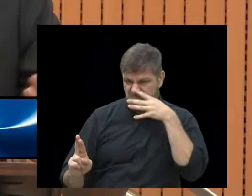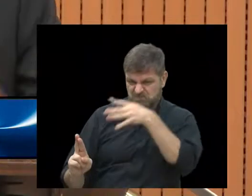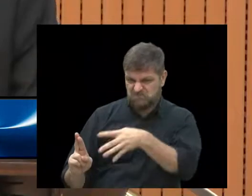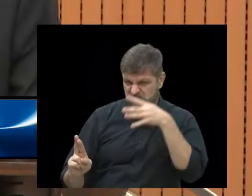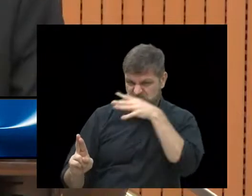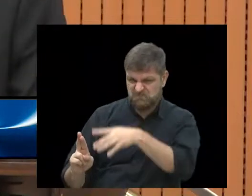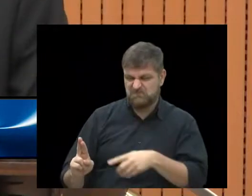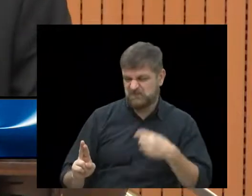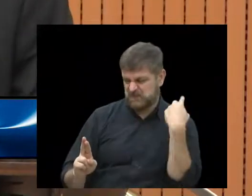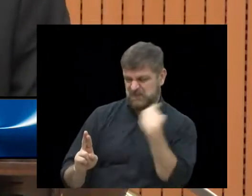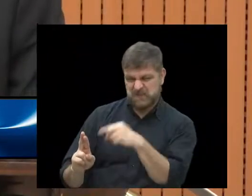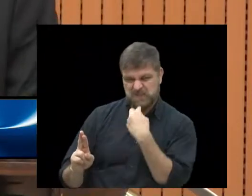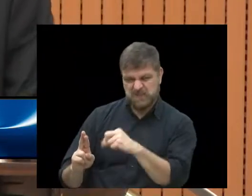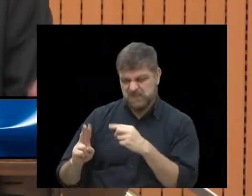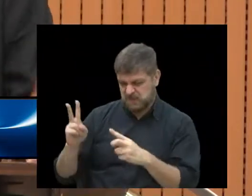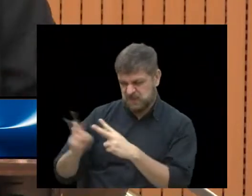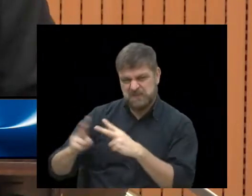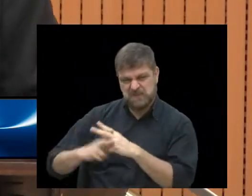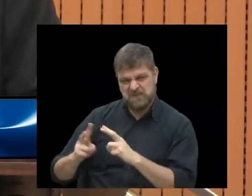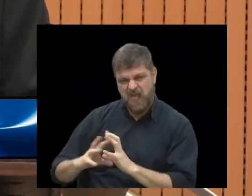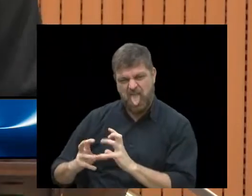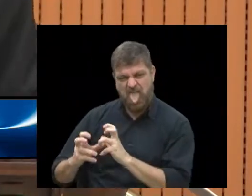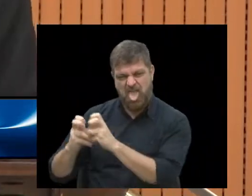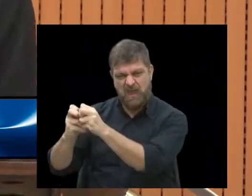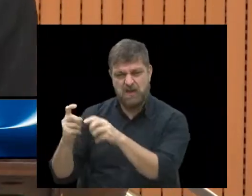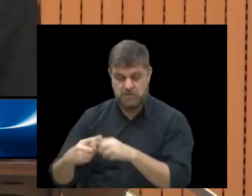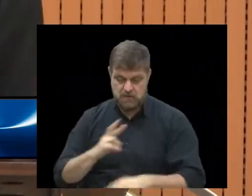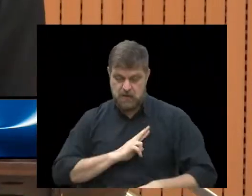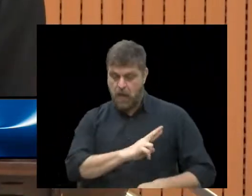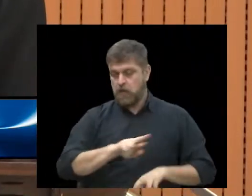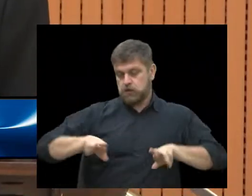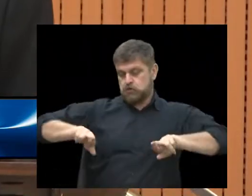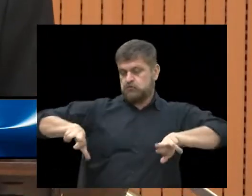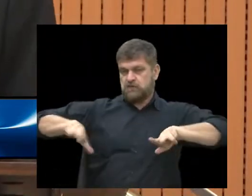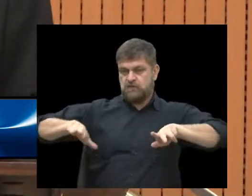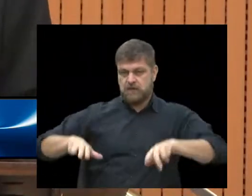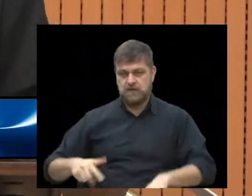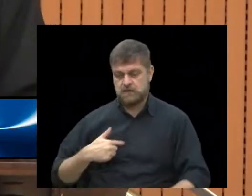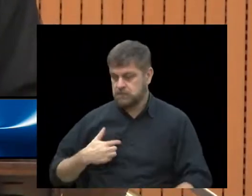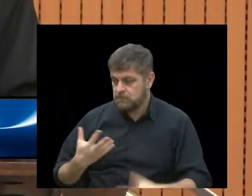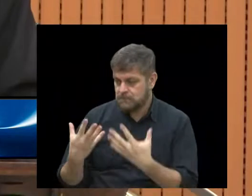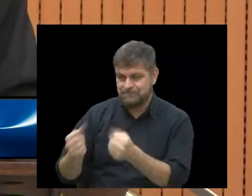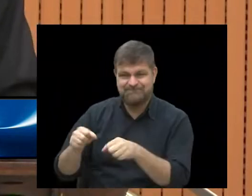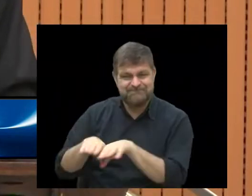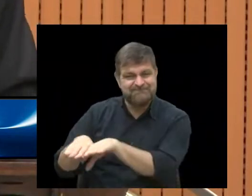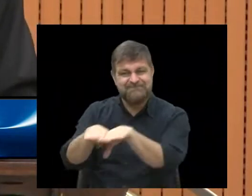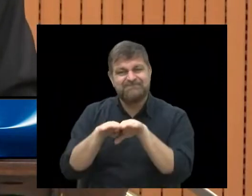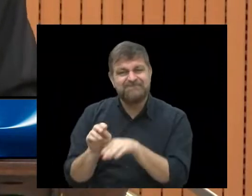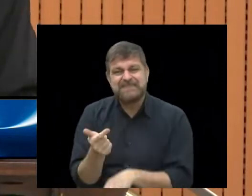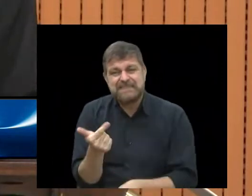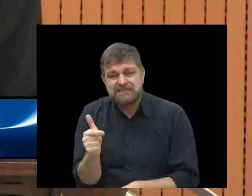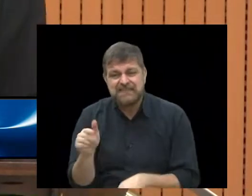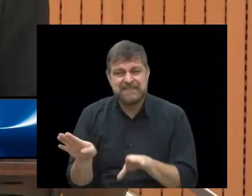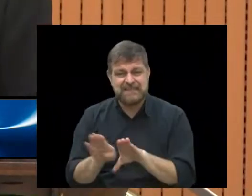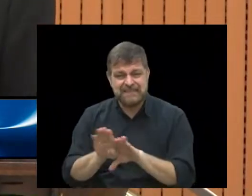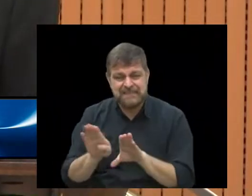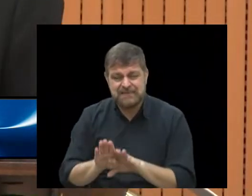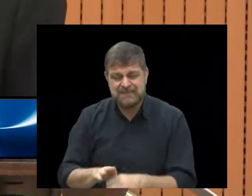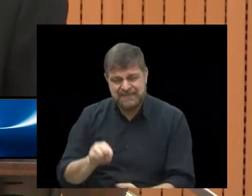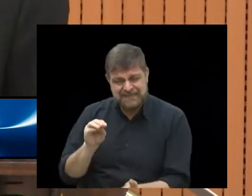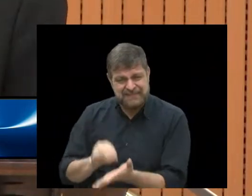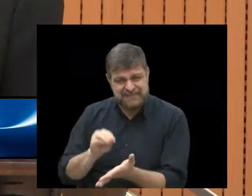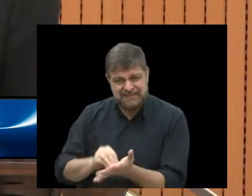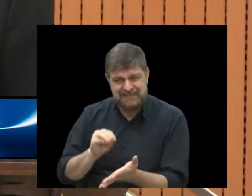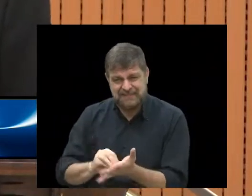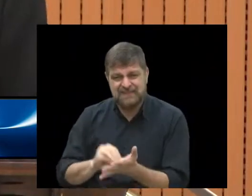até fisicamente, por outras religiões. E além da intolerância que a gente percebe,